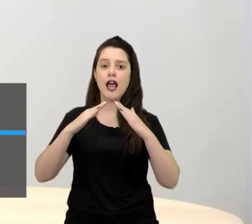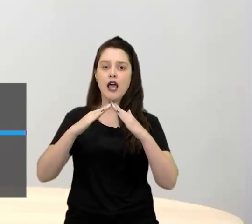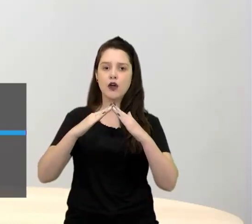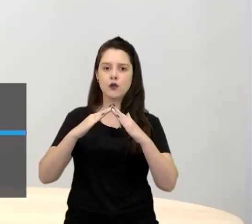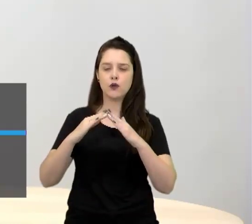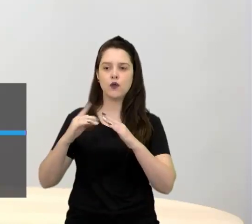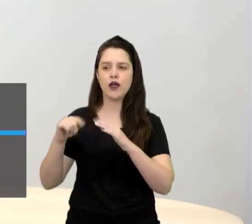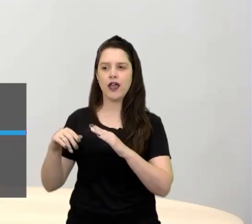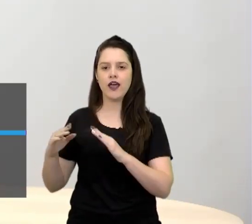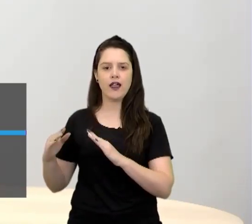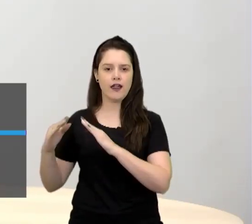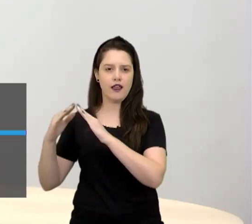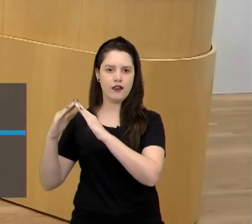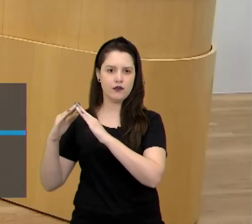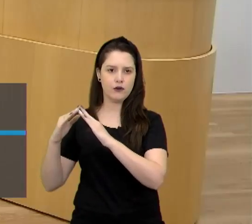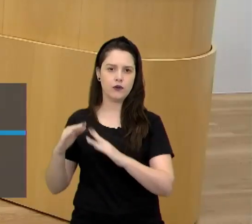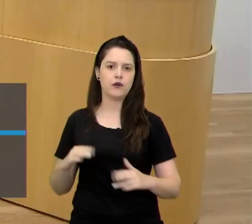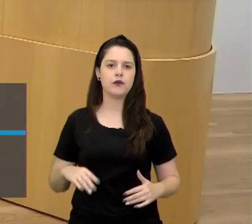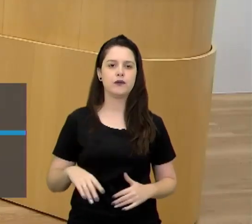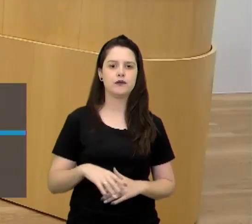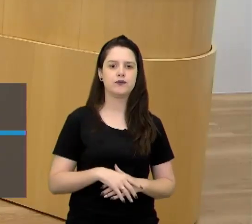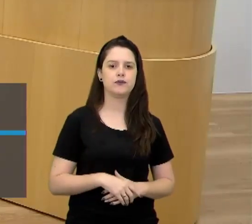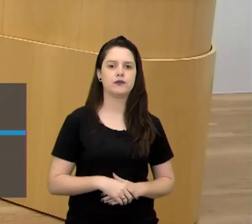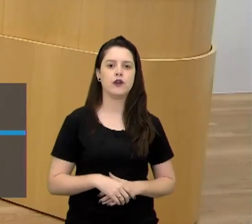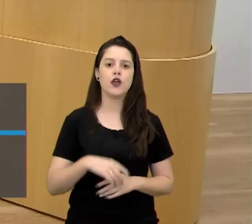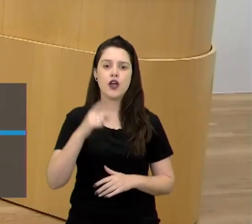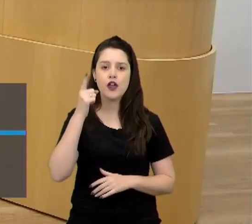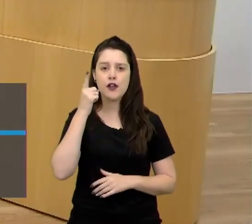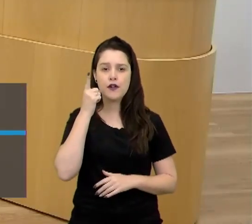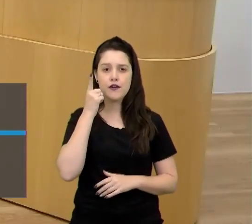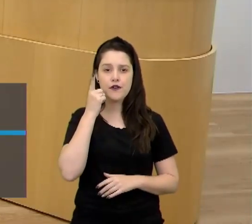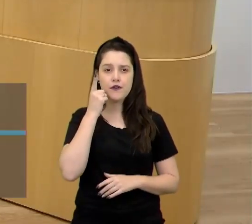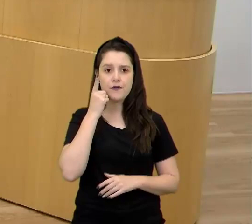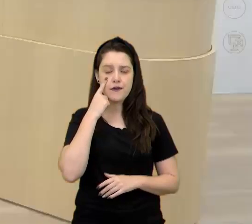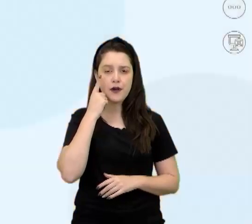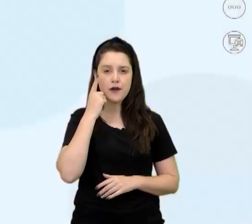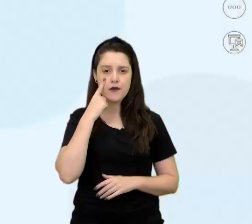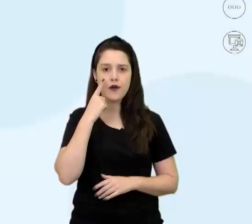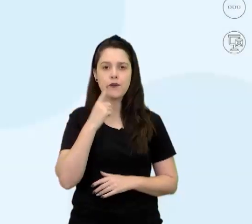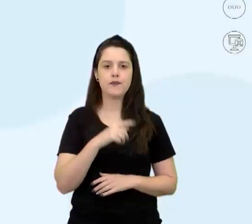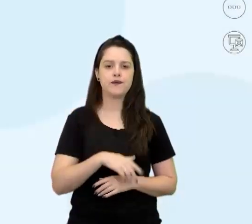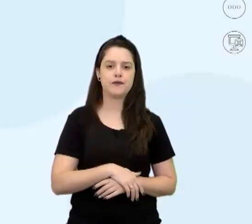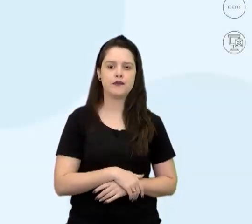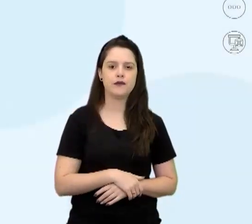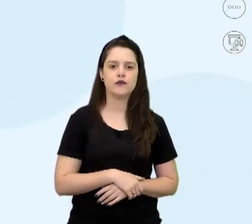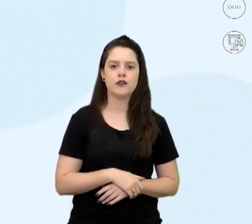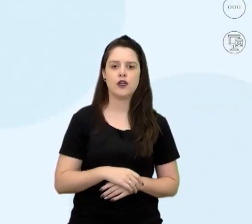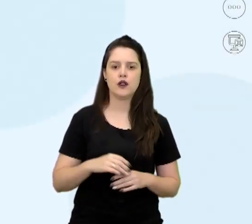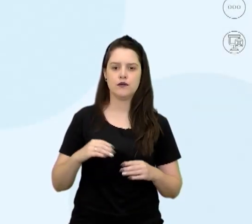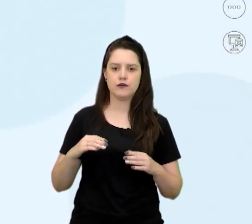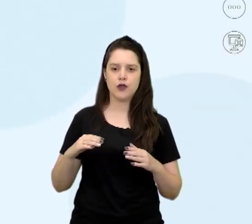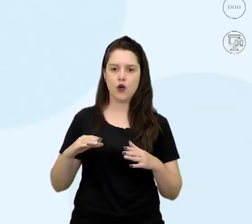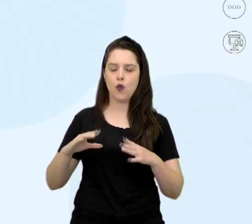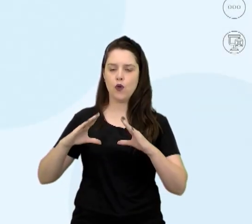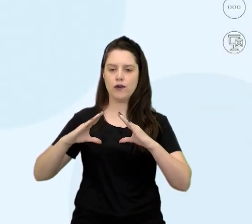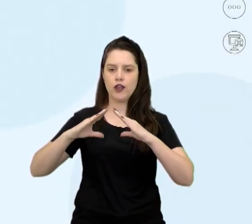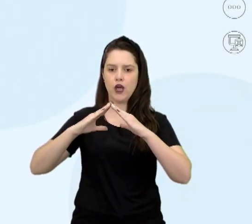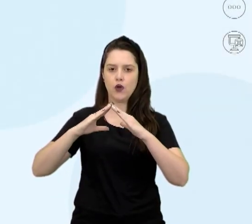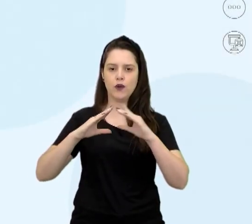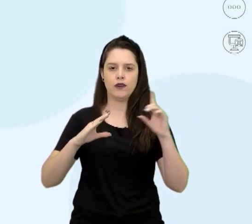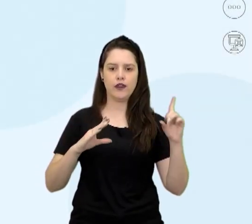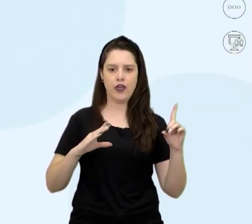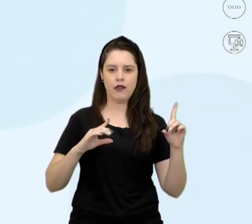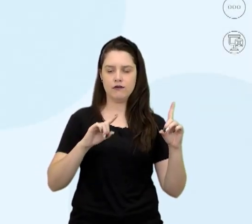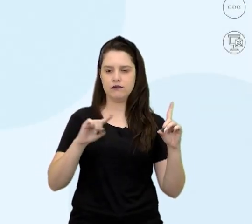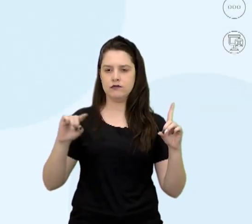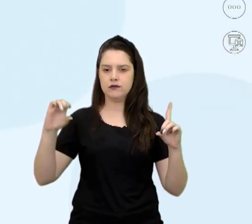ângulo-ângulo. Vamos ver então aqui, Tony? Vamos. O pessoal aqui do Instagram também está dizendo para mim, ó, que o C vale 30. A